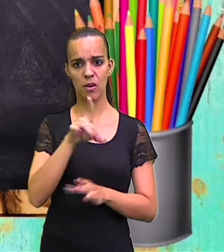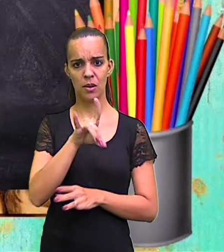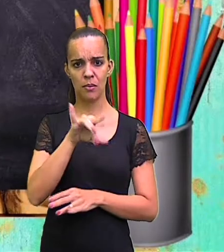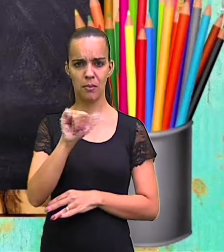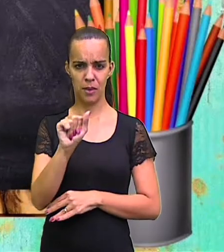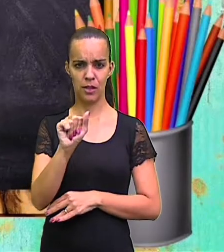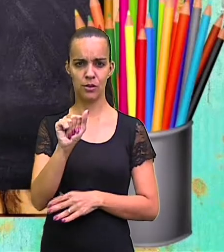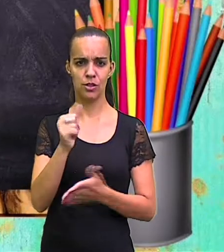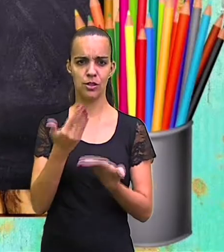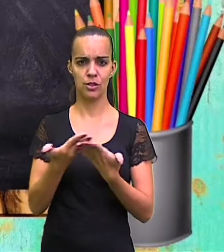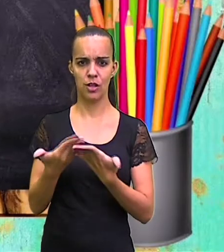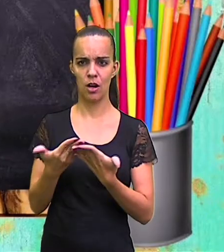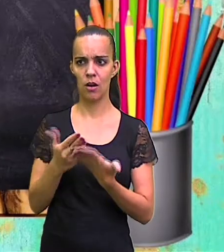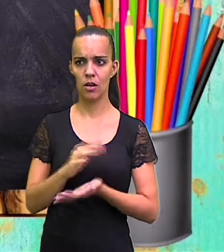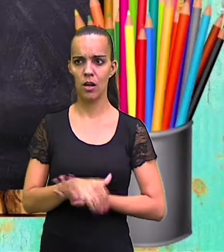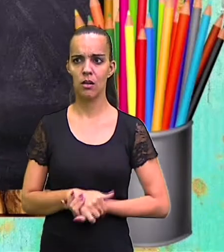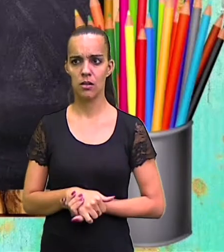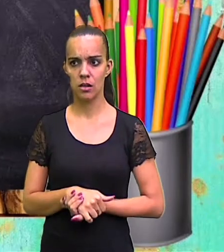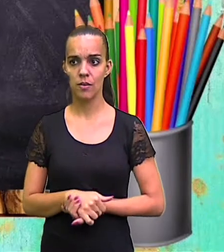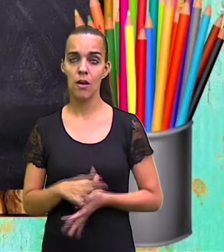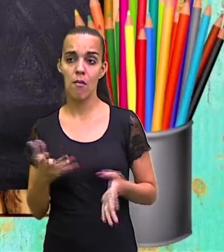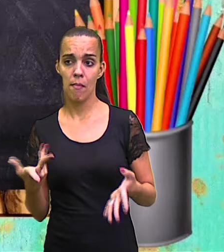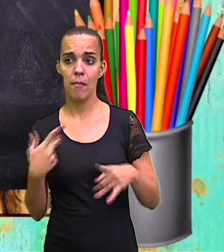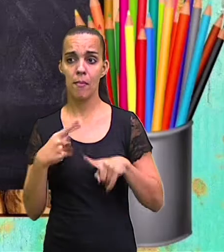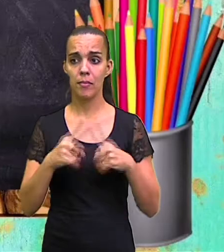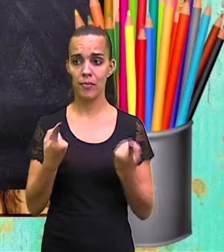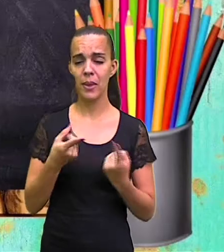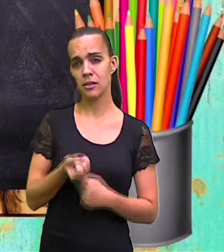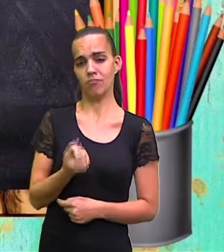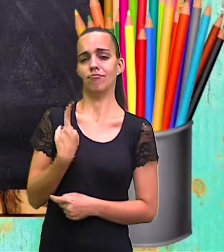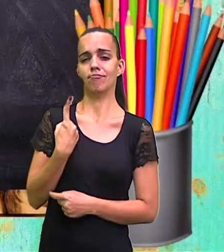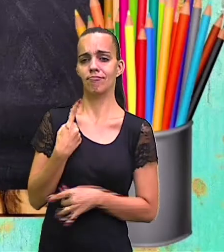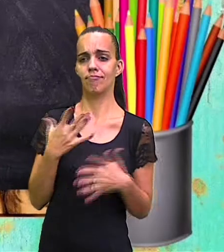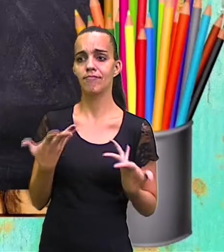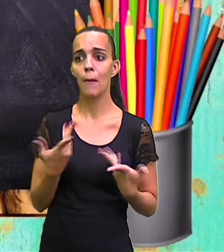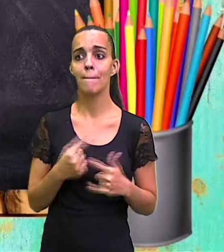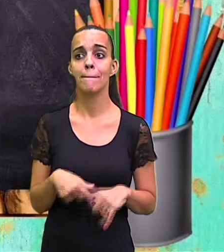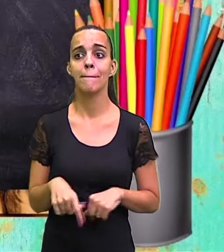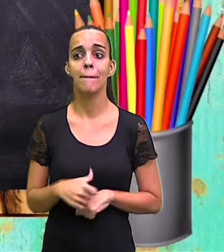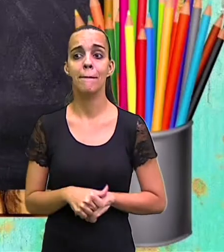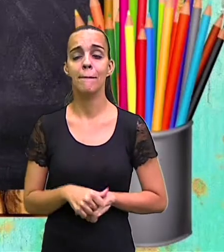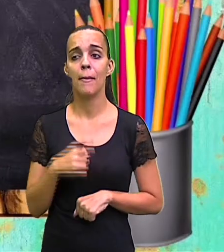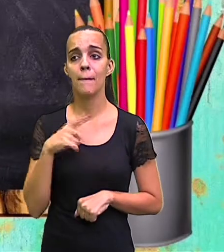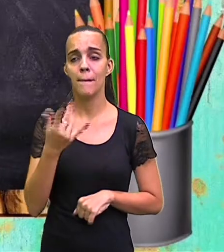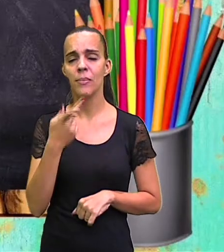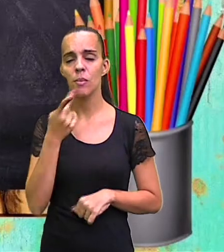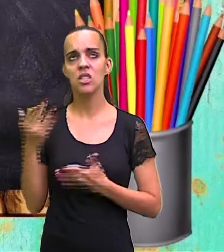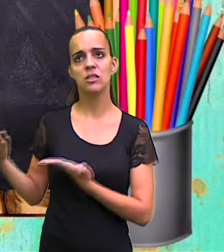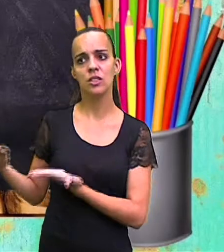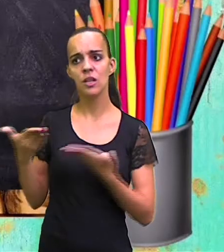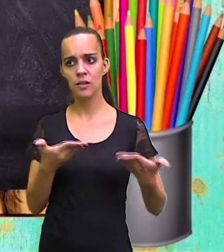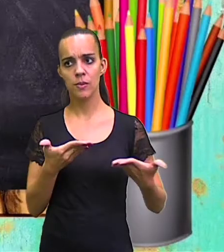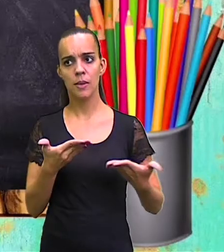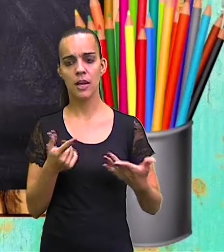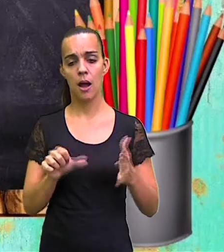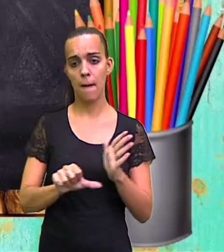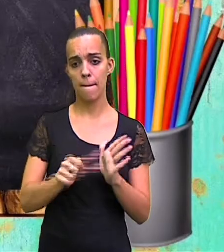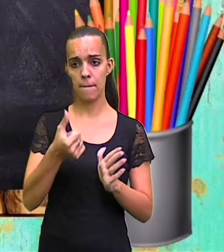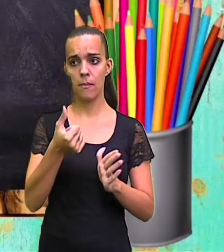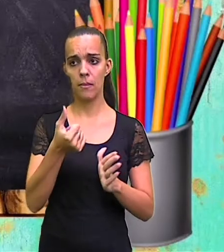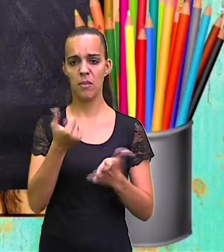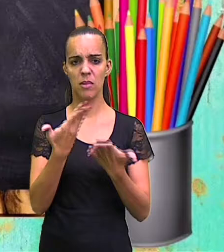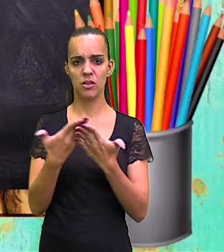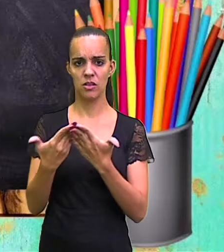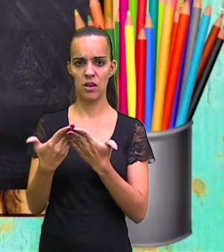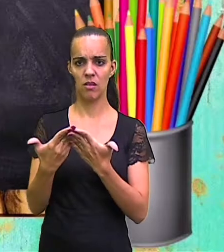de aula? Não, você acharia estranho, né? E você diria, seja bem-vindo ao primeiro dia